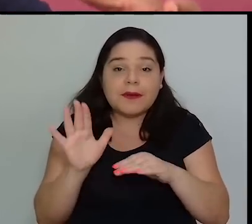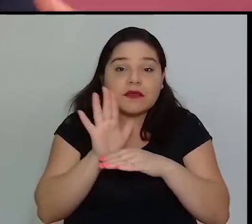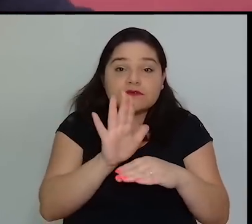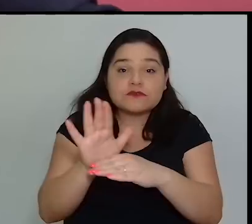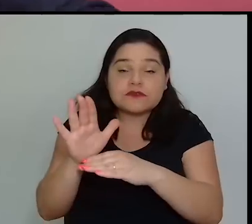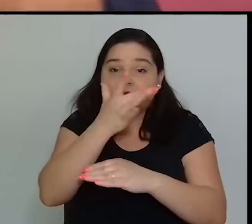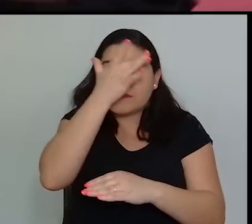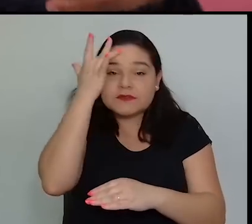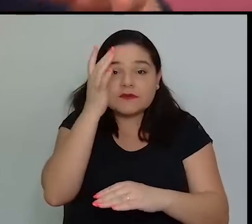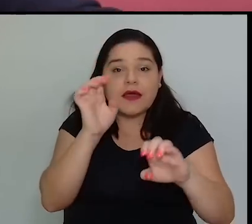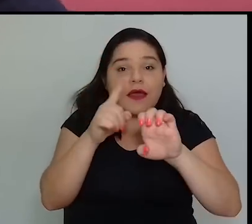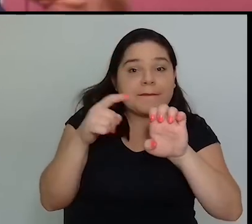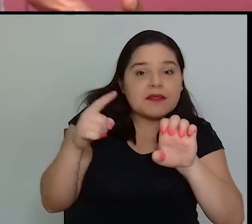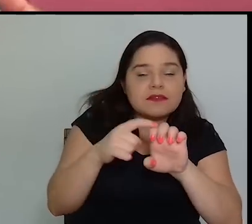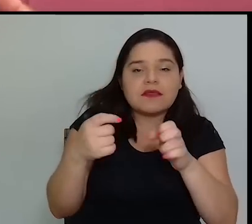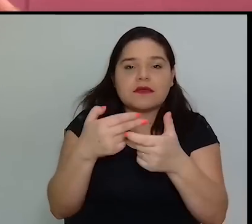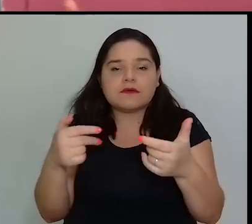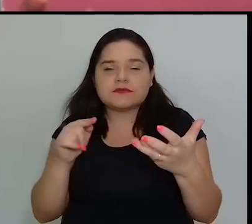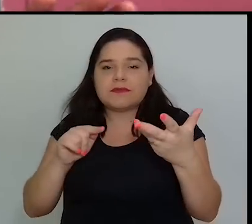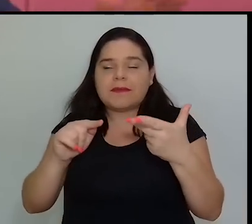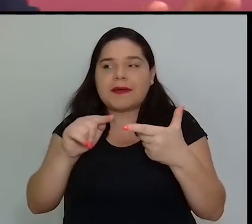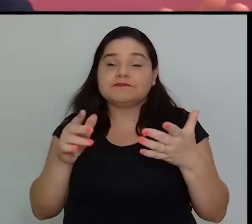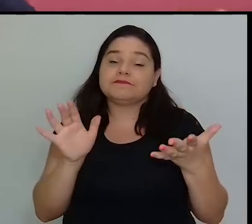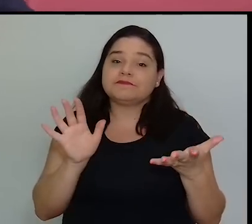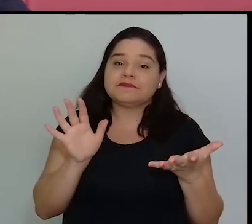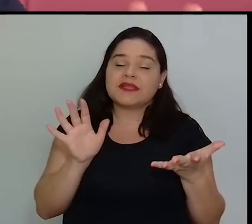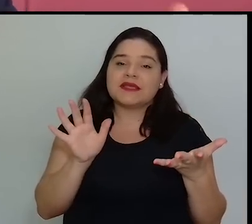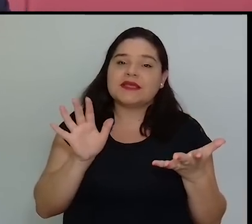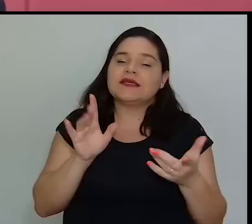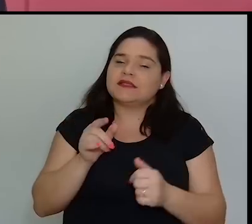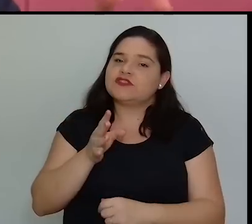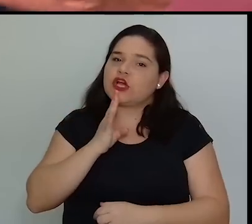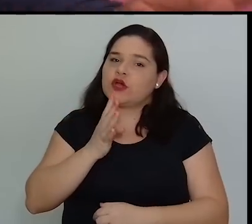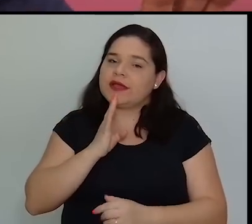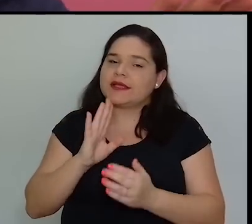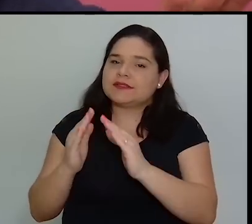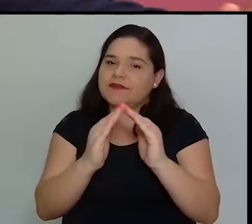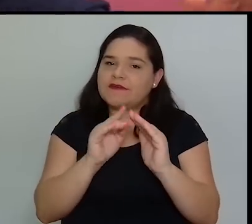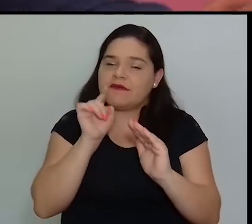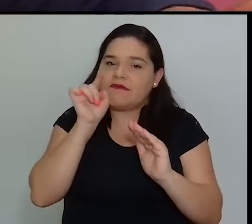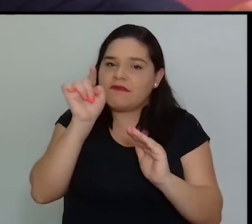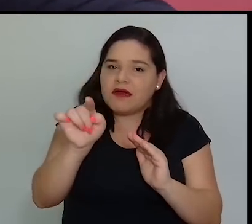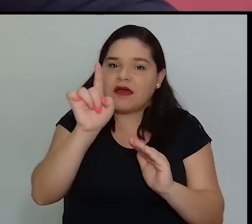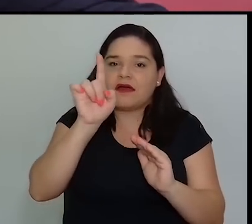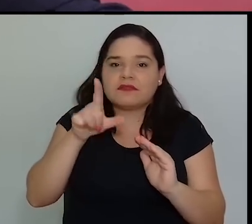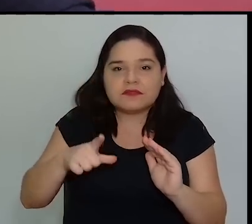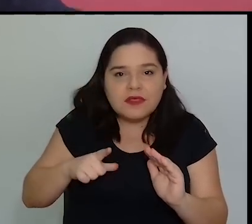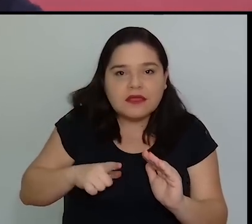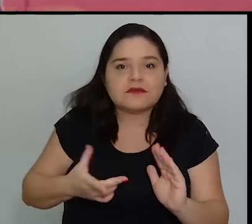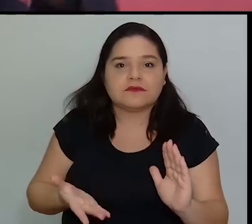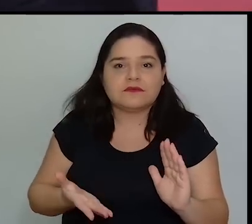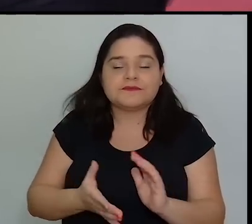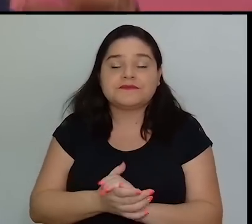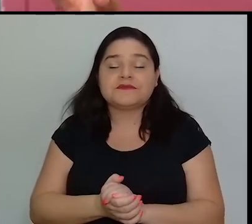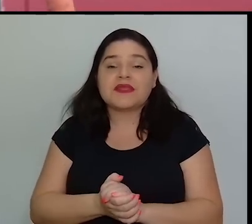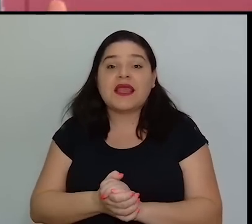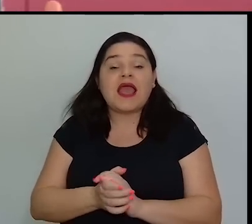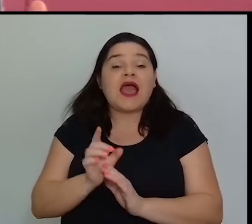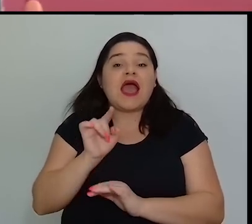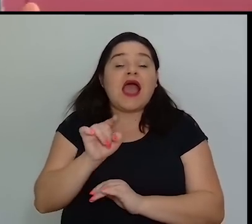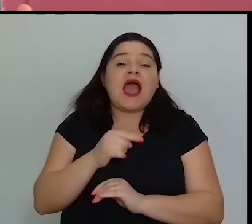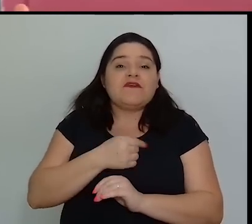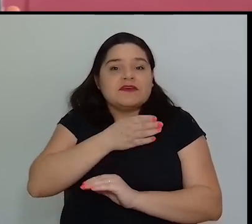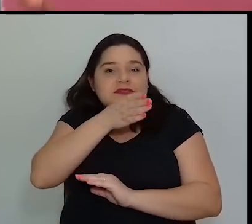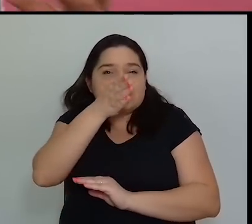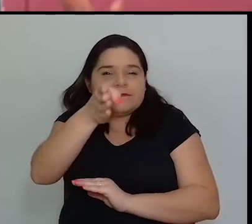as pessoas a empreender etc etc ou seja então já reconhece que a periferia lá existe E aí quando você vai na